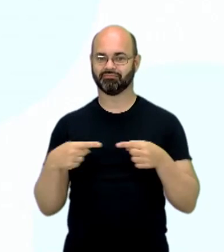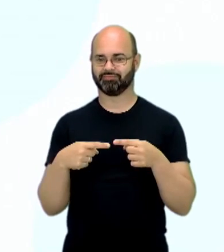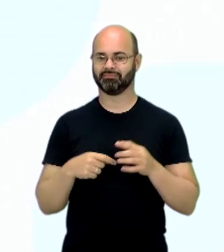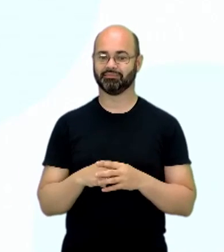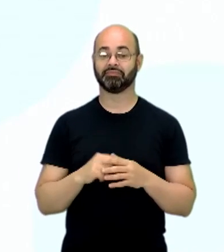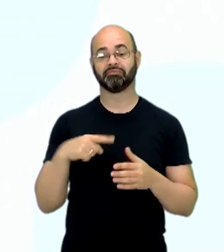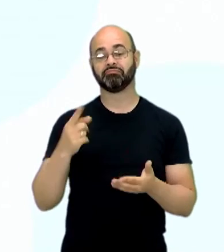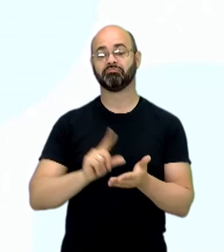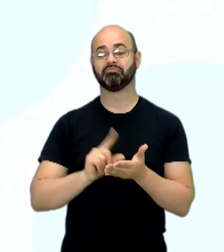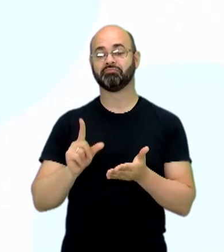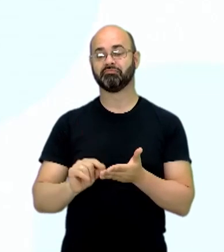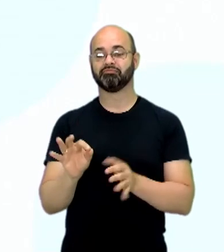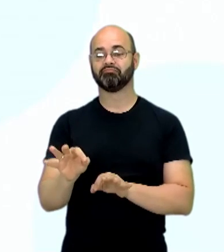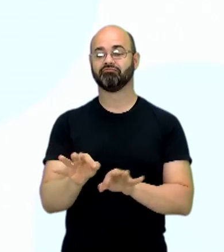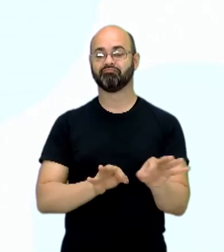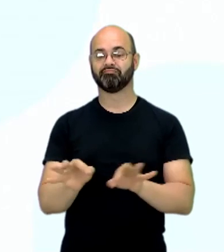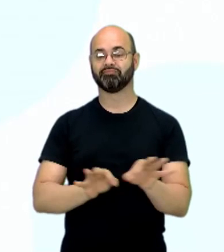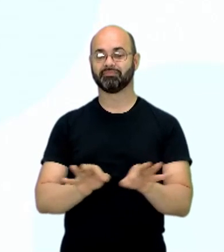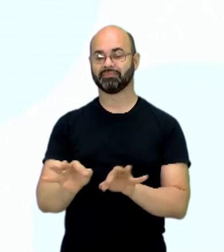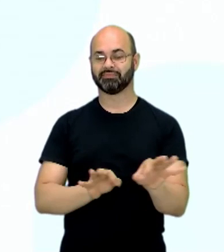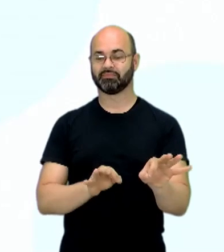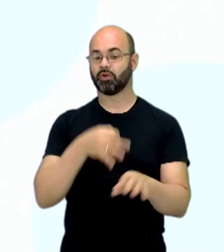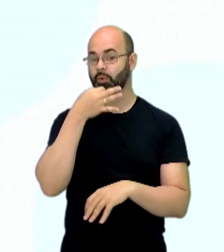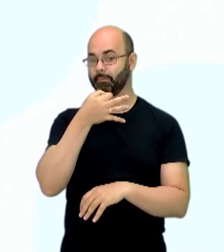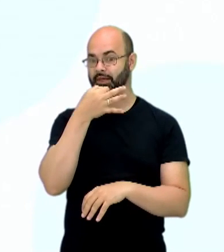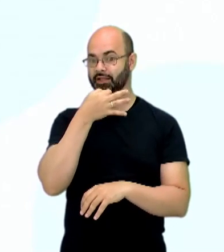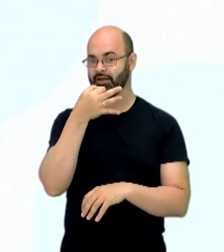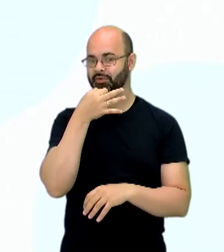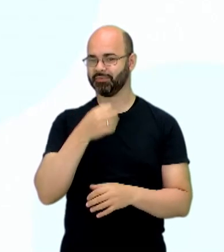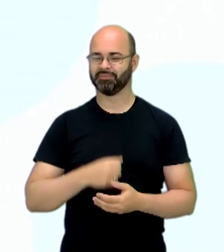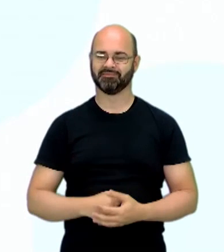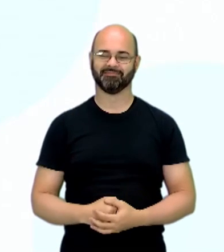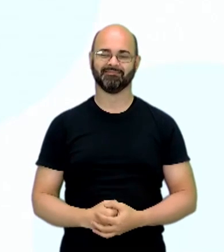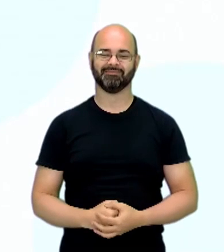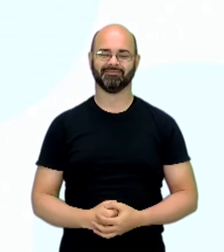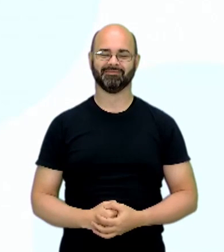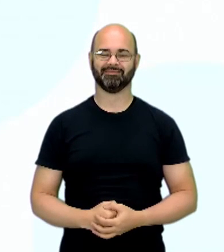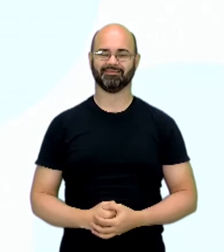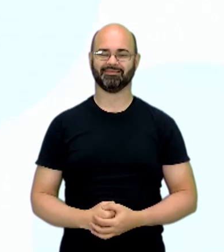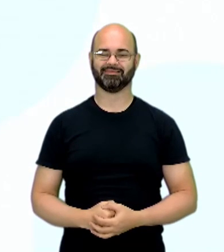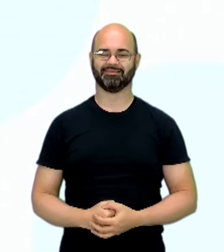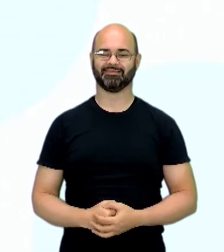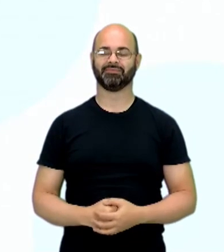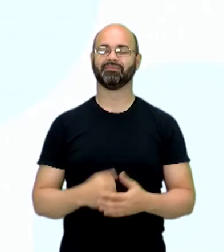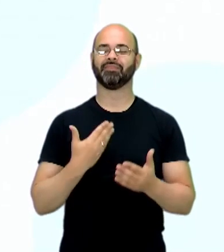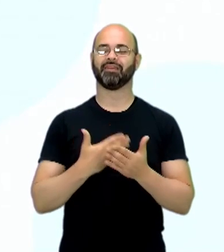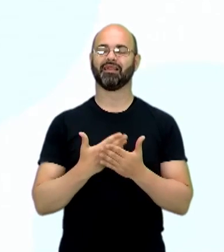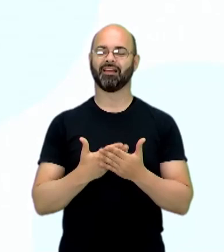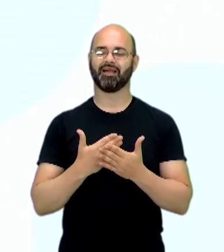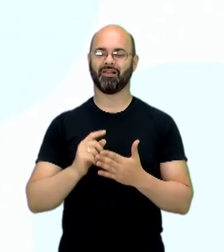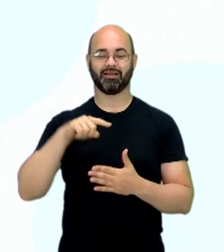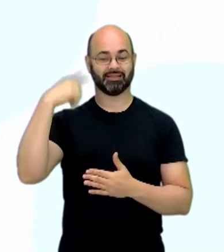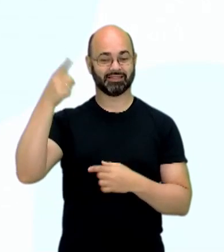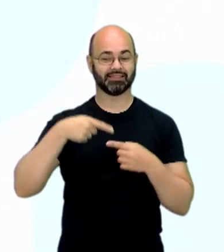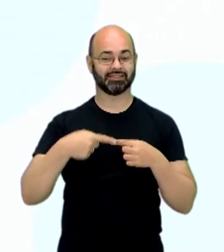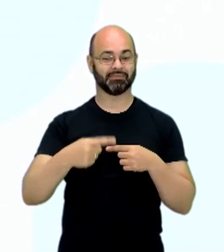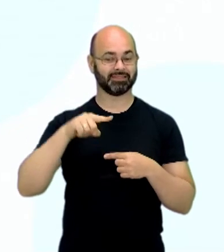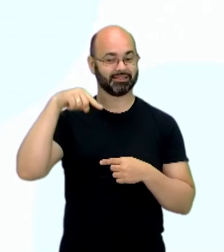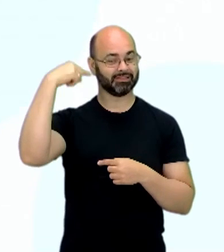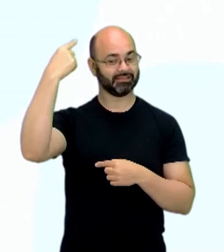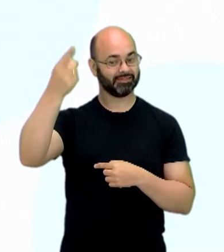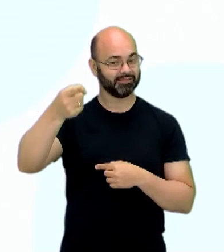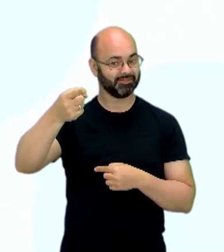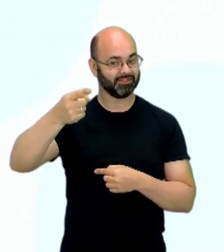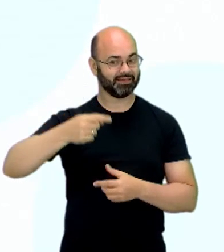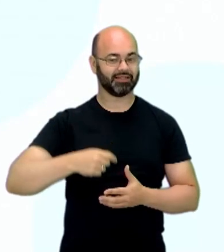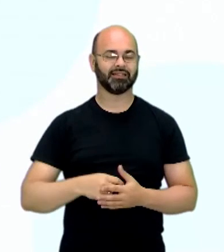an opinion article, planejando um artigo de opinião, right? Para a nossa próxima aula, que é a semana que vem, e vai